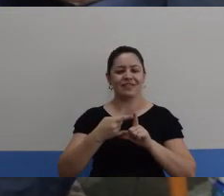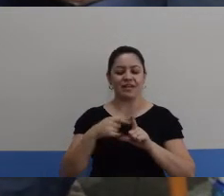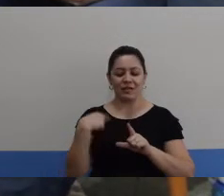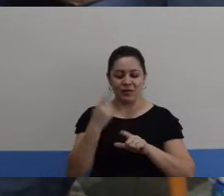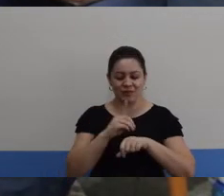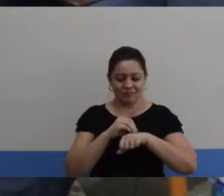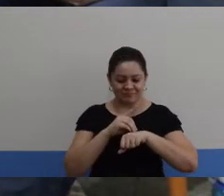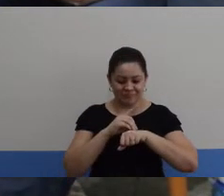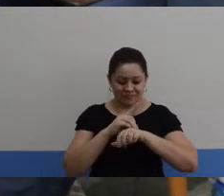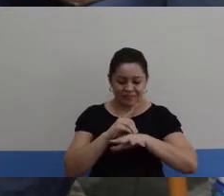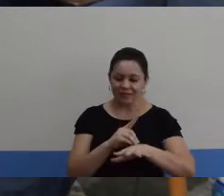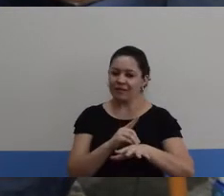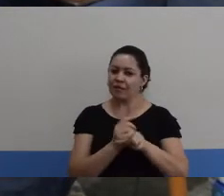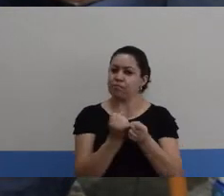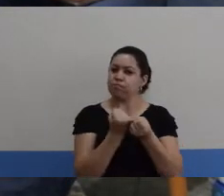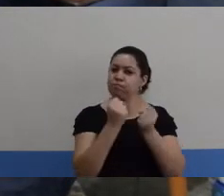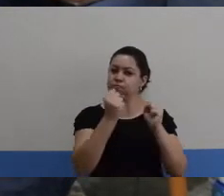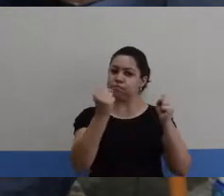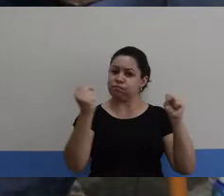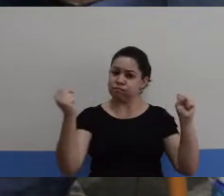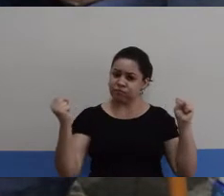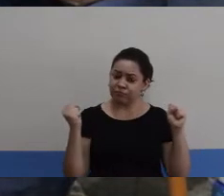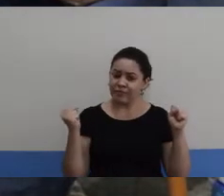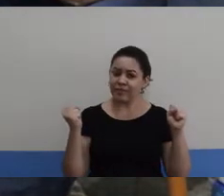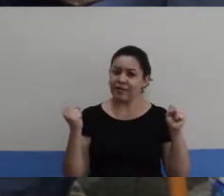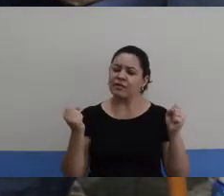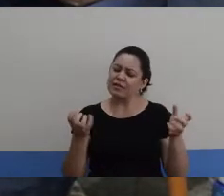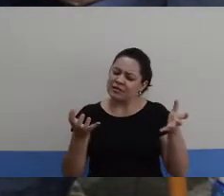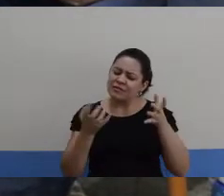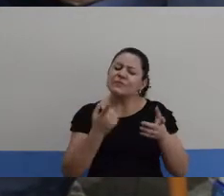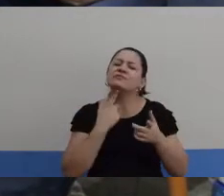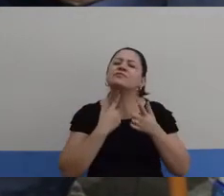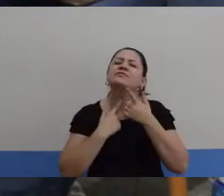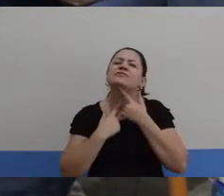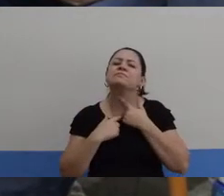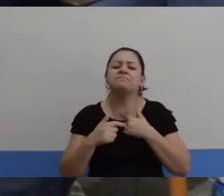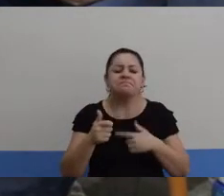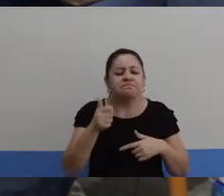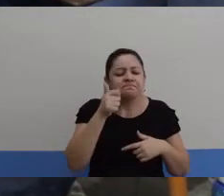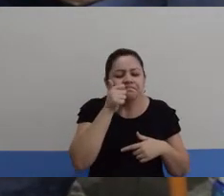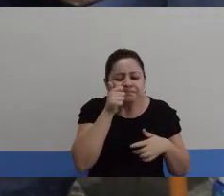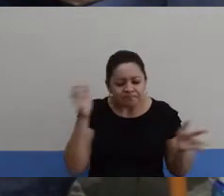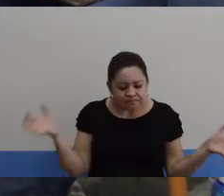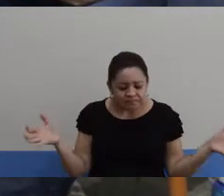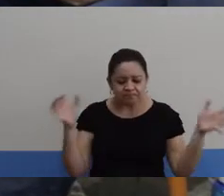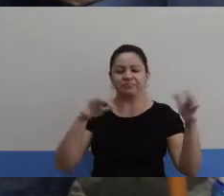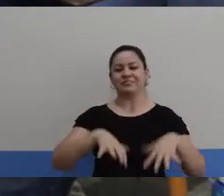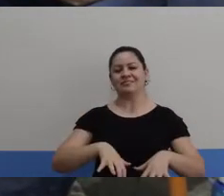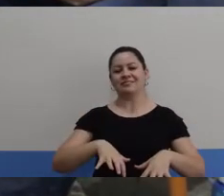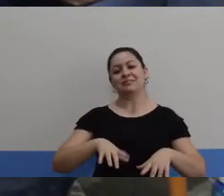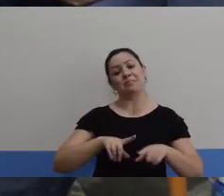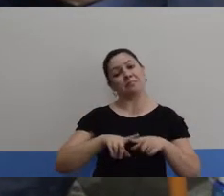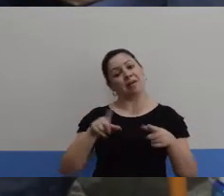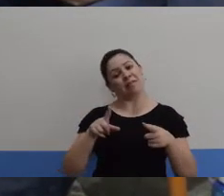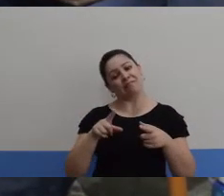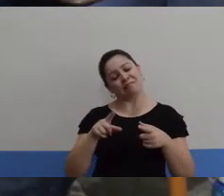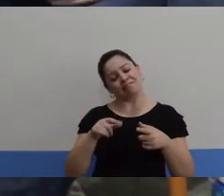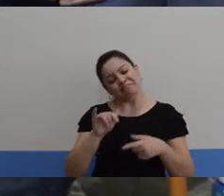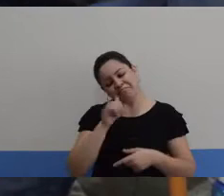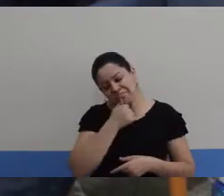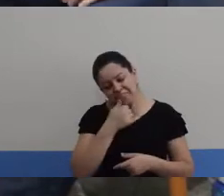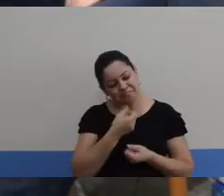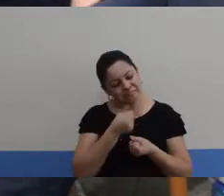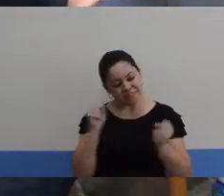nossa diocese e não gostaríamos de estar reunidos, num ambiente só, mas não é possível. Então,